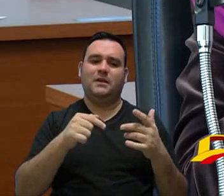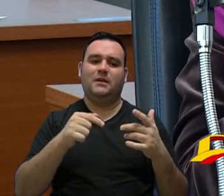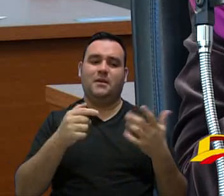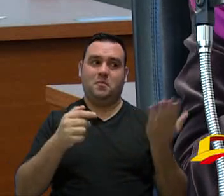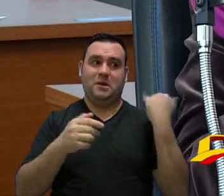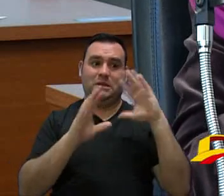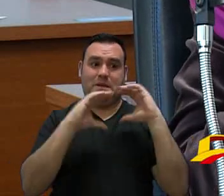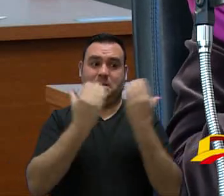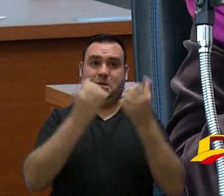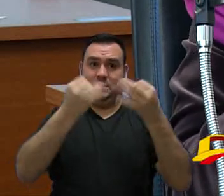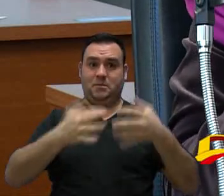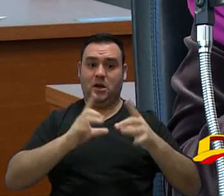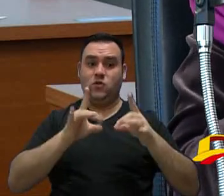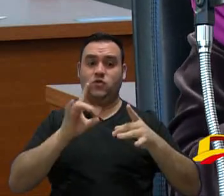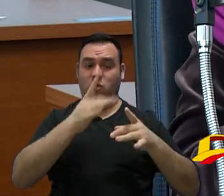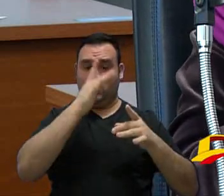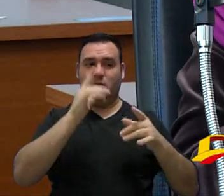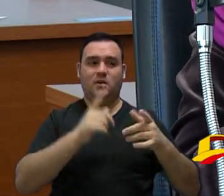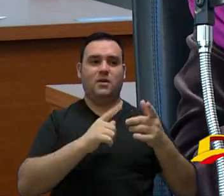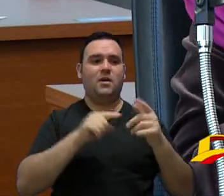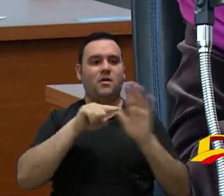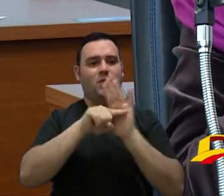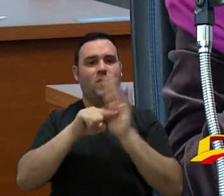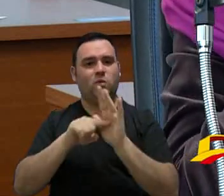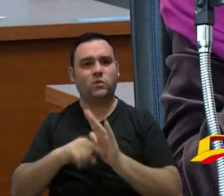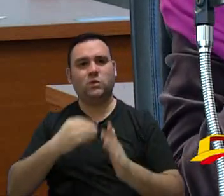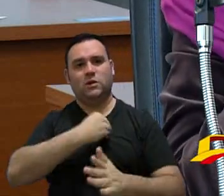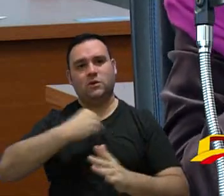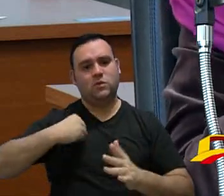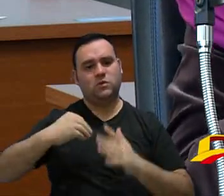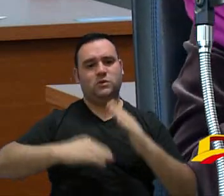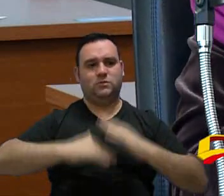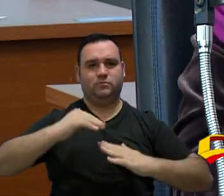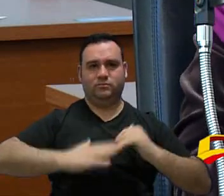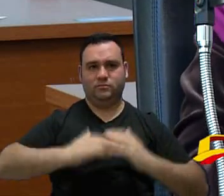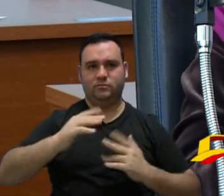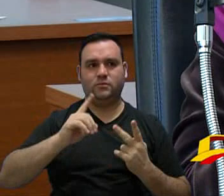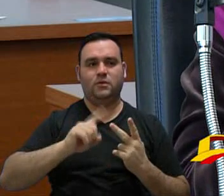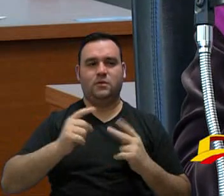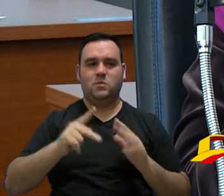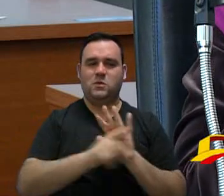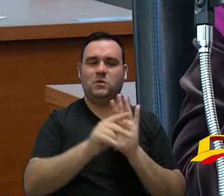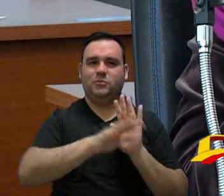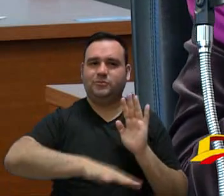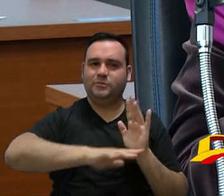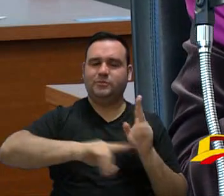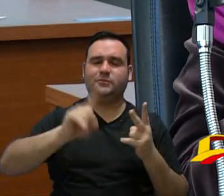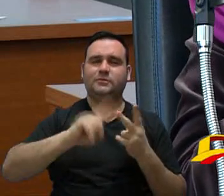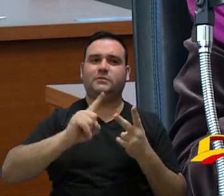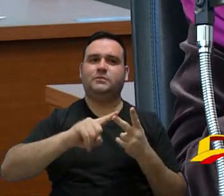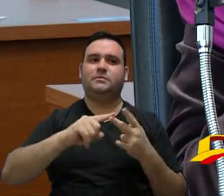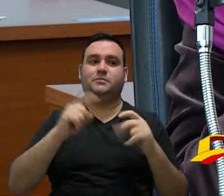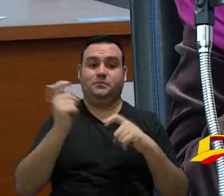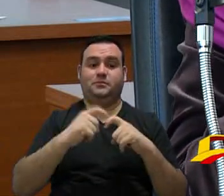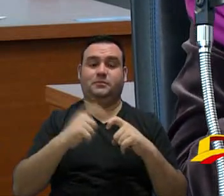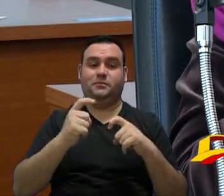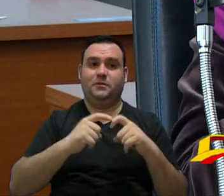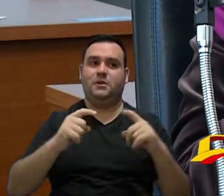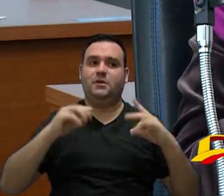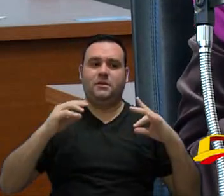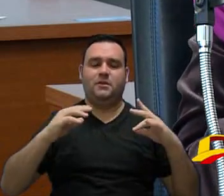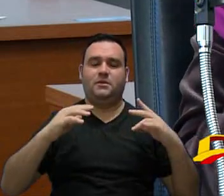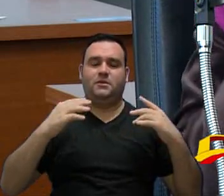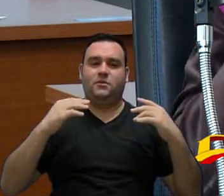só de batia antes a questão do represamento de consultas especializadas de consultas no com o médico generalista